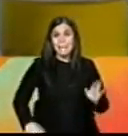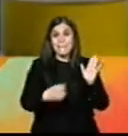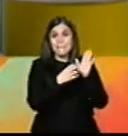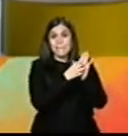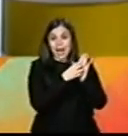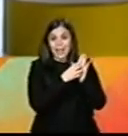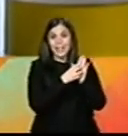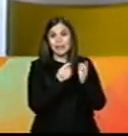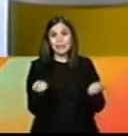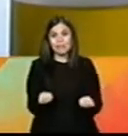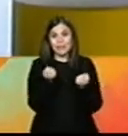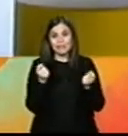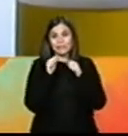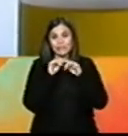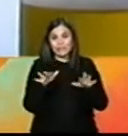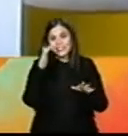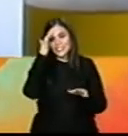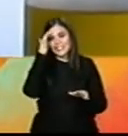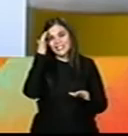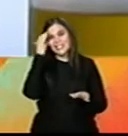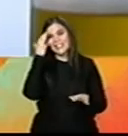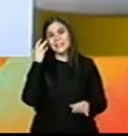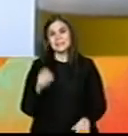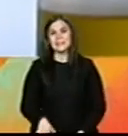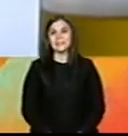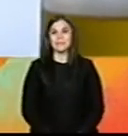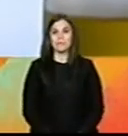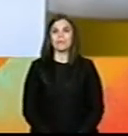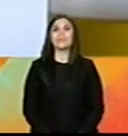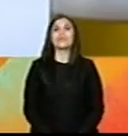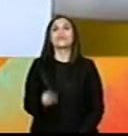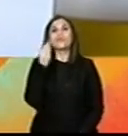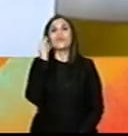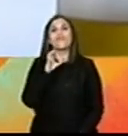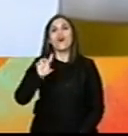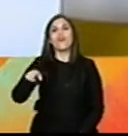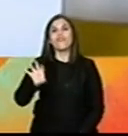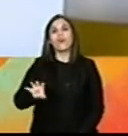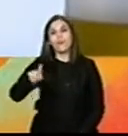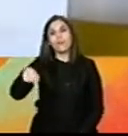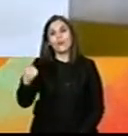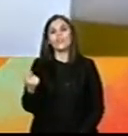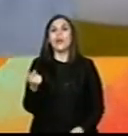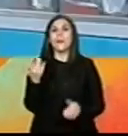Fazer publicidade, não é? Olha, como é que fazíamos então a batata frita? Assim só.